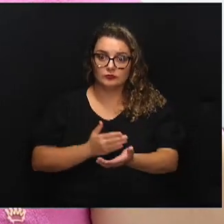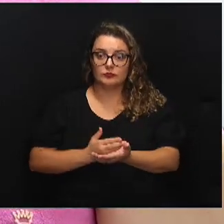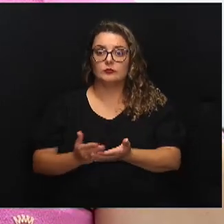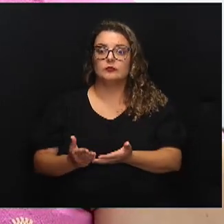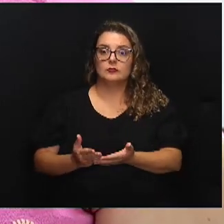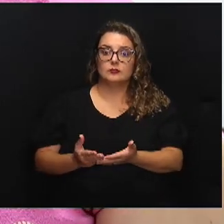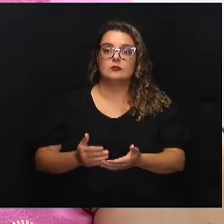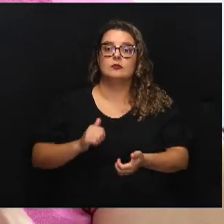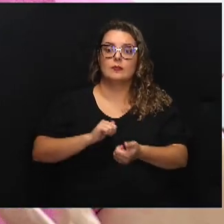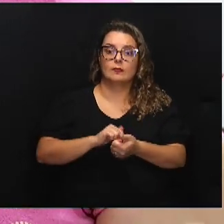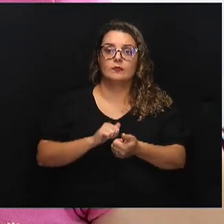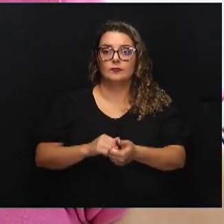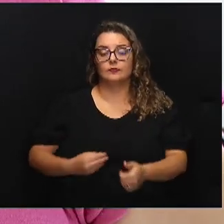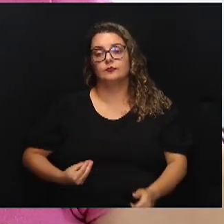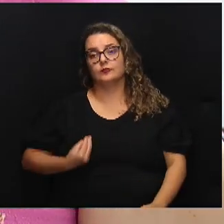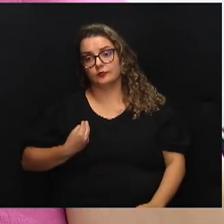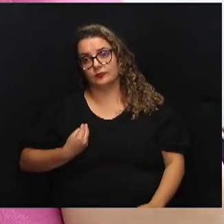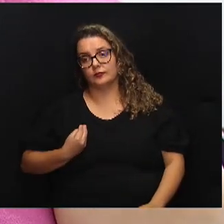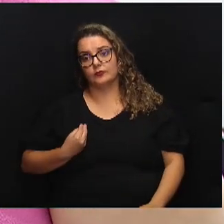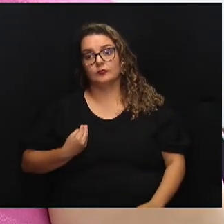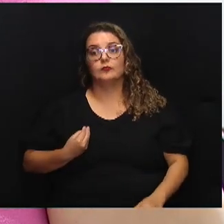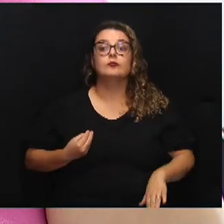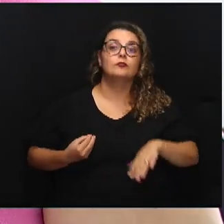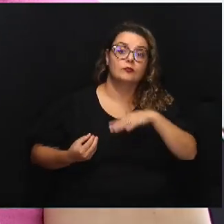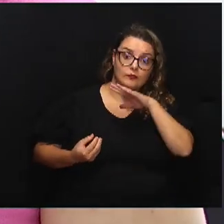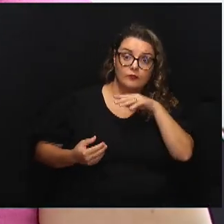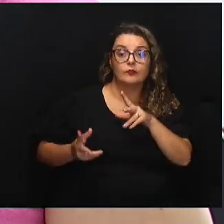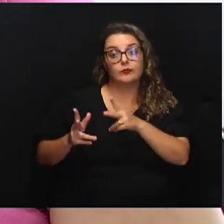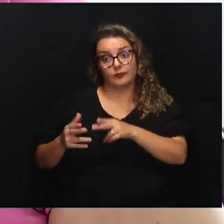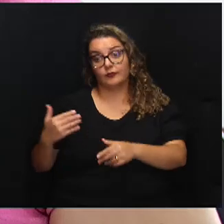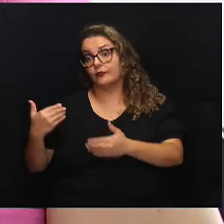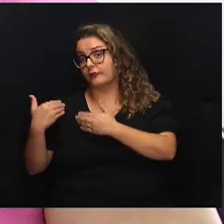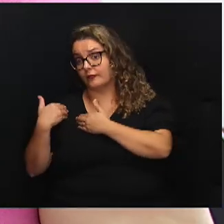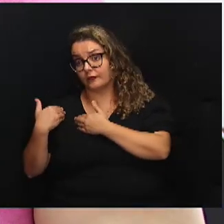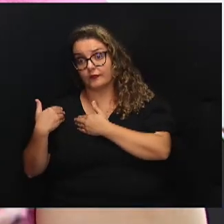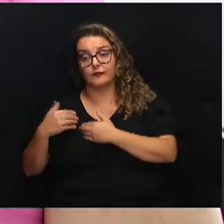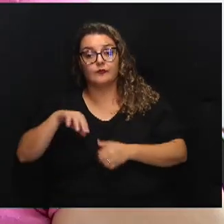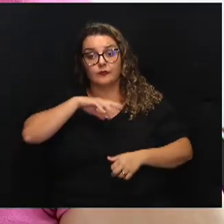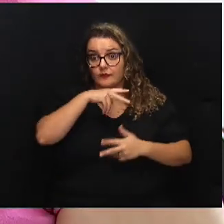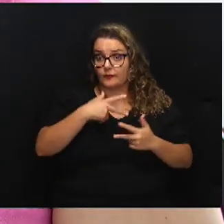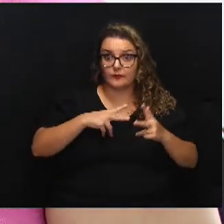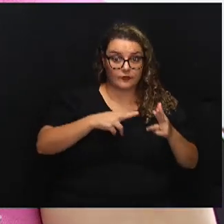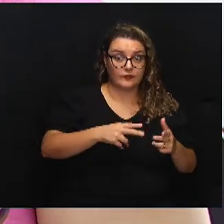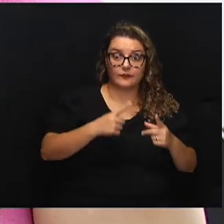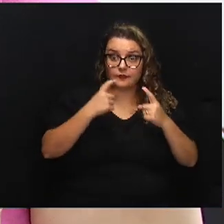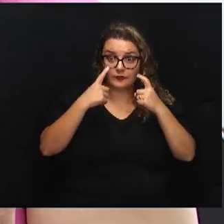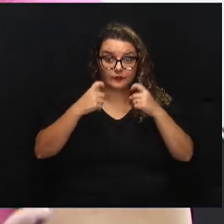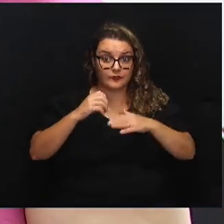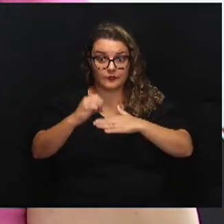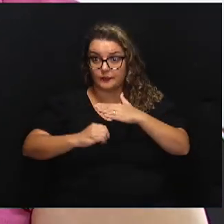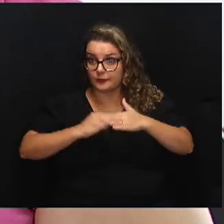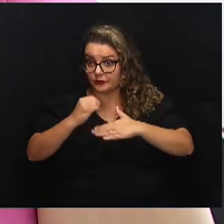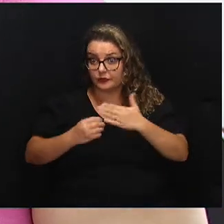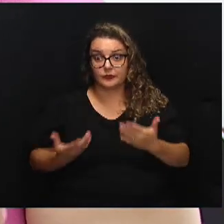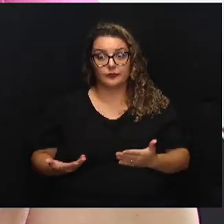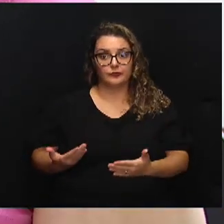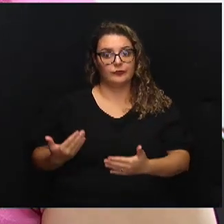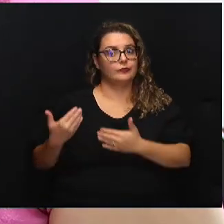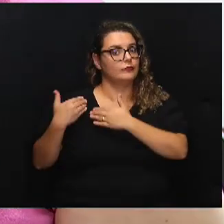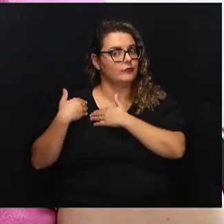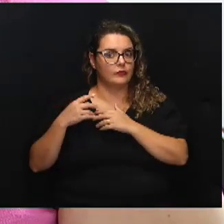dar uma qualidade de vida, tanto para o animal quanto para o tutor. Porque um animal que não dorme, que chora 24 horas por dia, o tutor também não